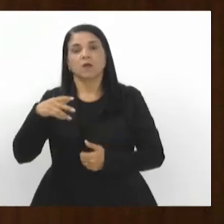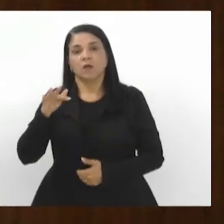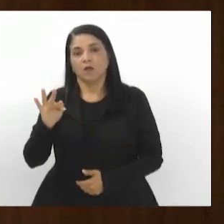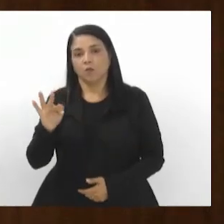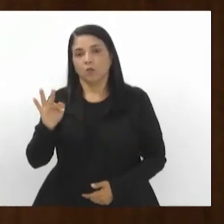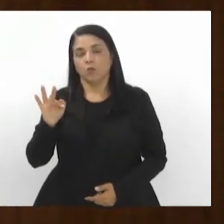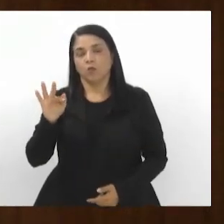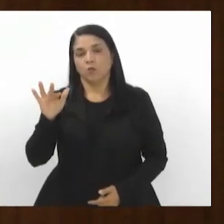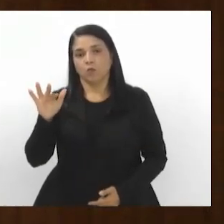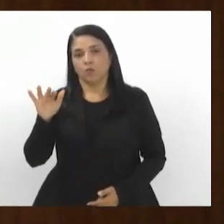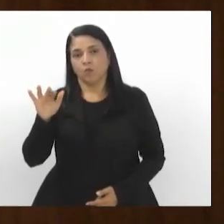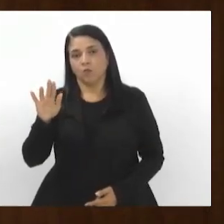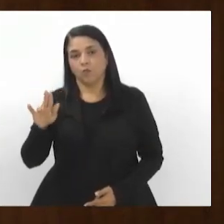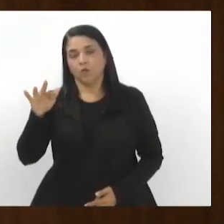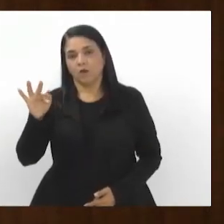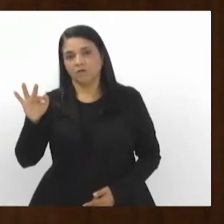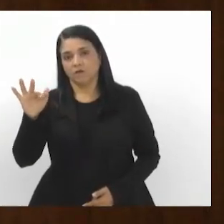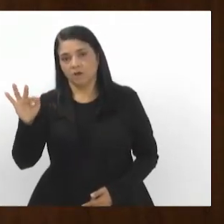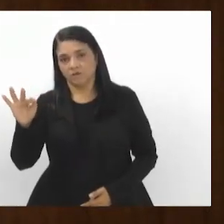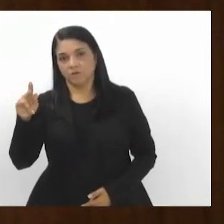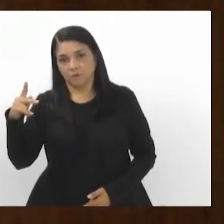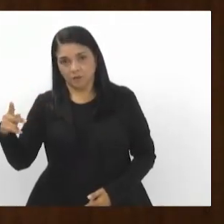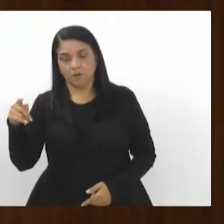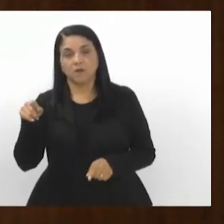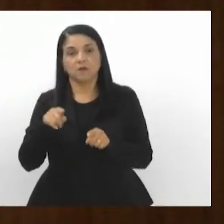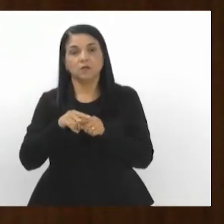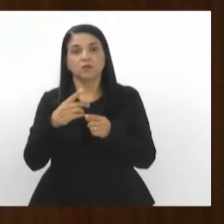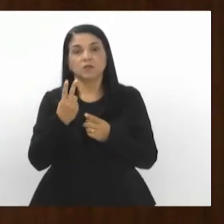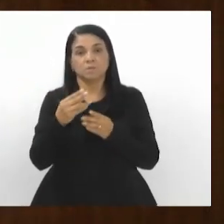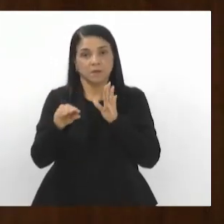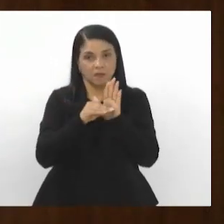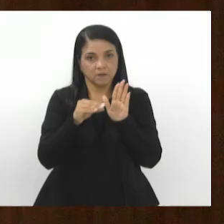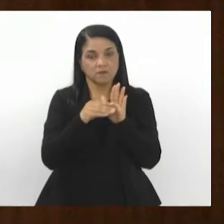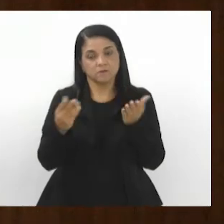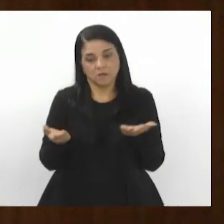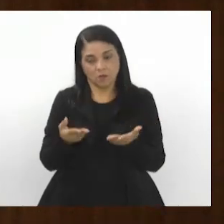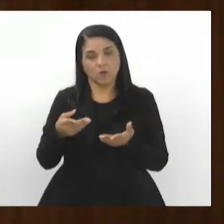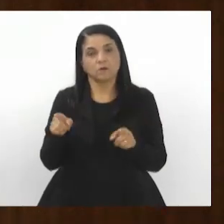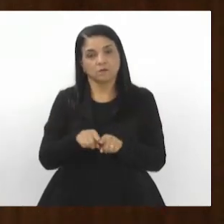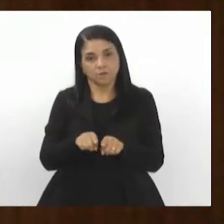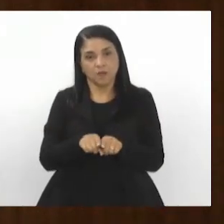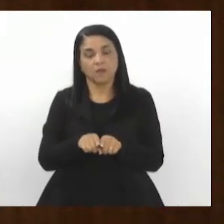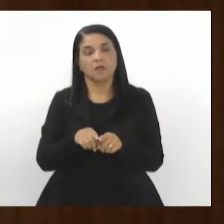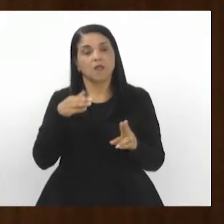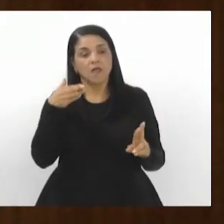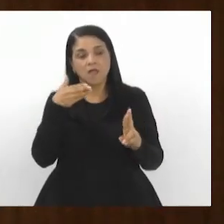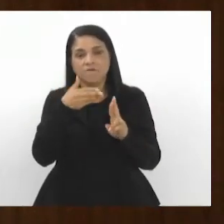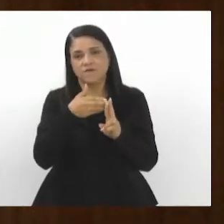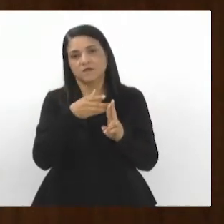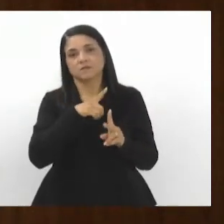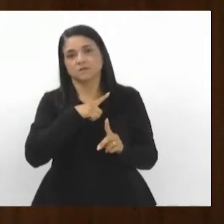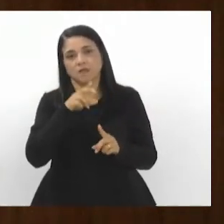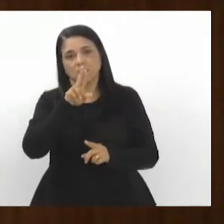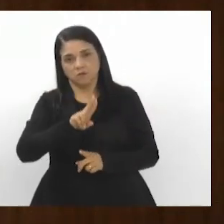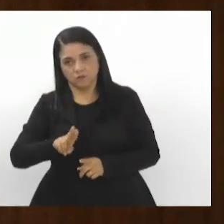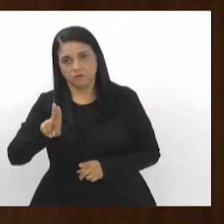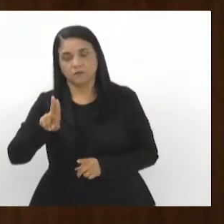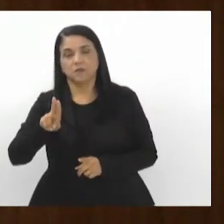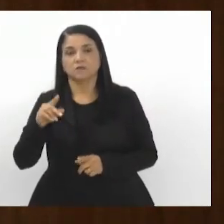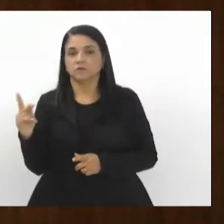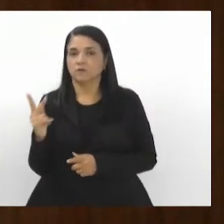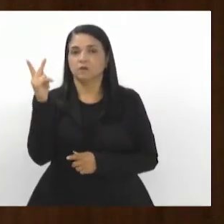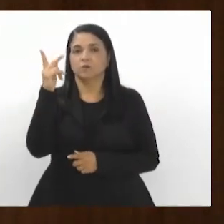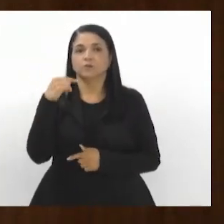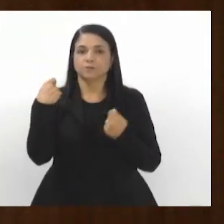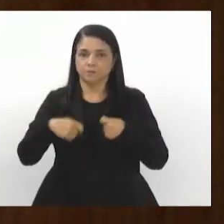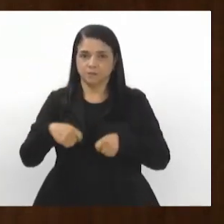a destinação de algumas emendas, bem como também neste ano, porque a FFP é uma referência e tem que assim ser valorizada, e